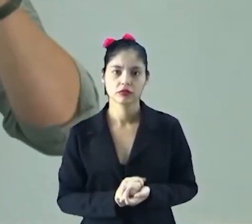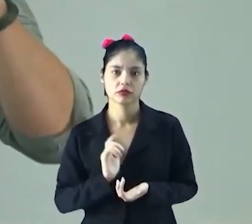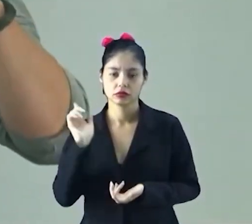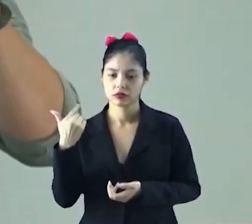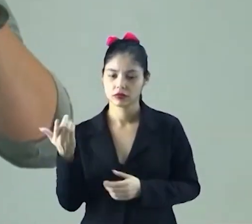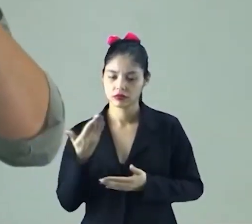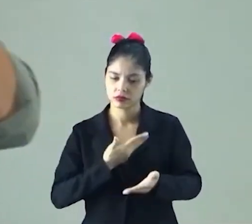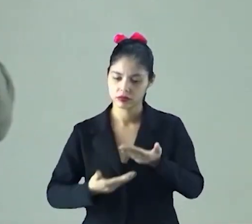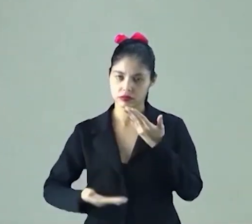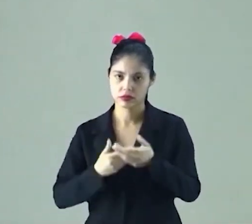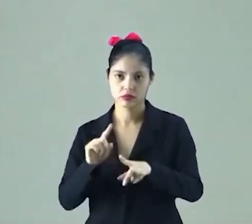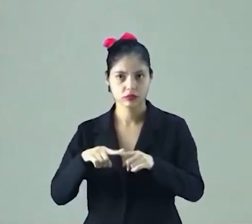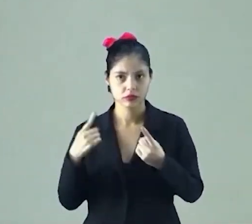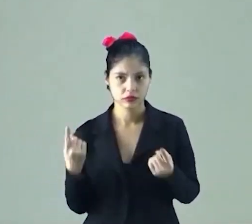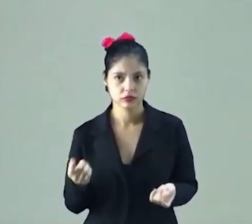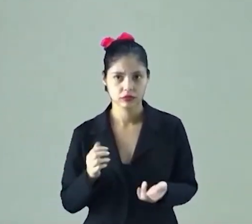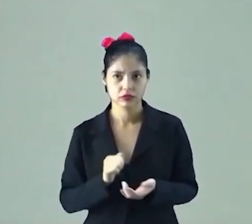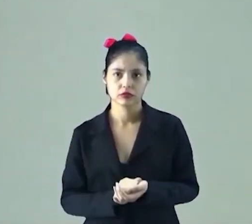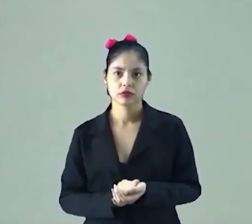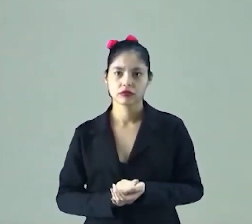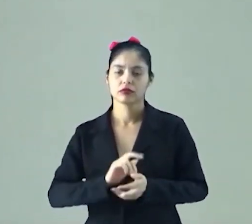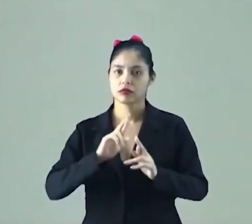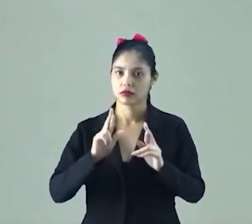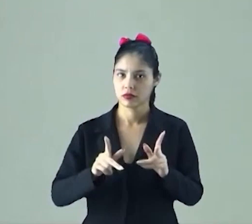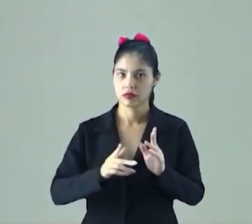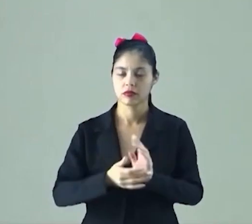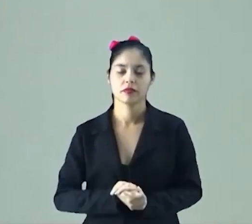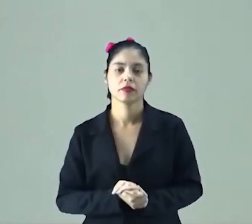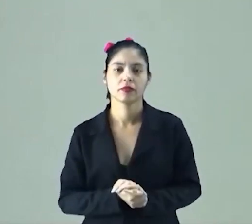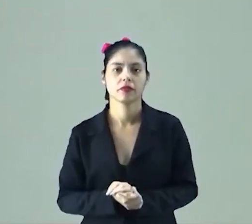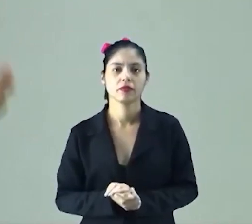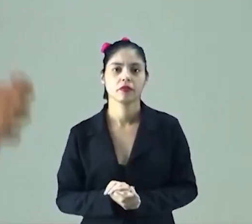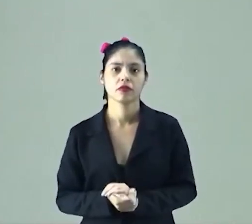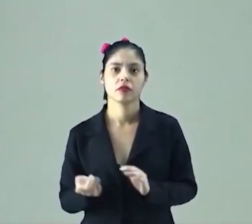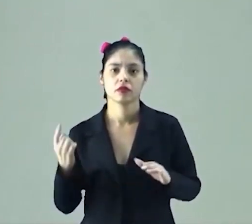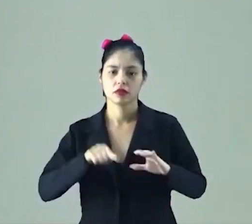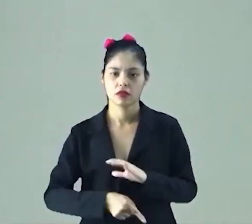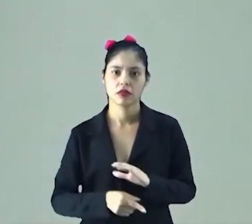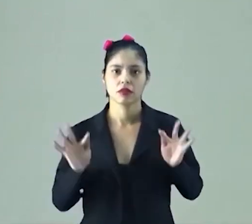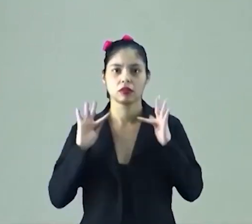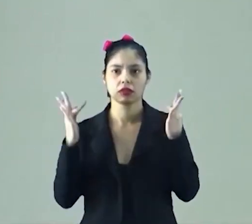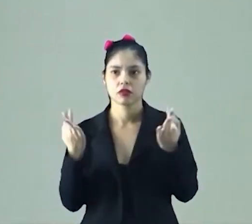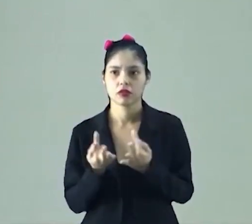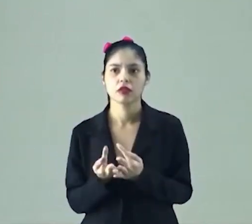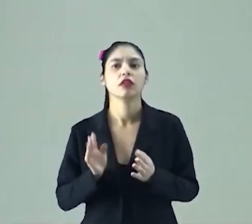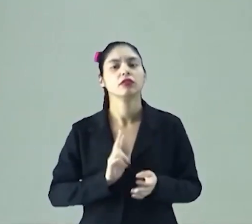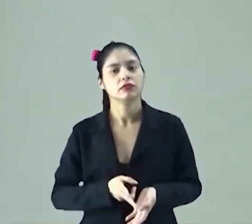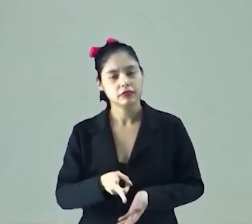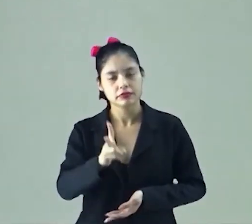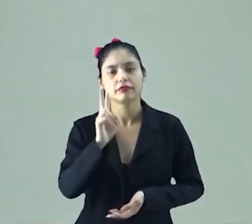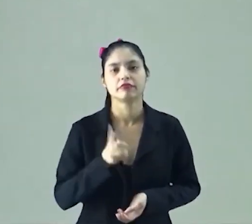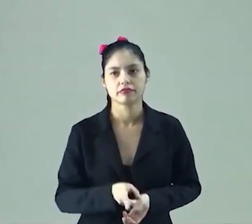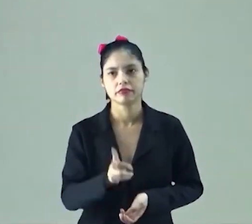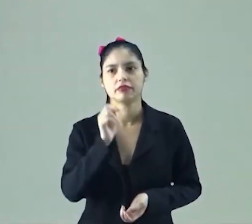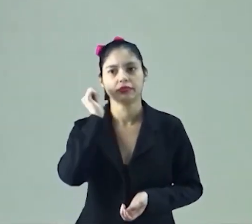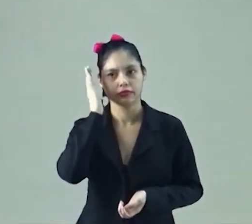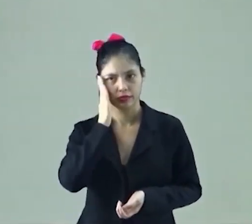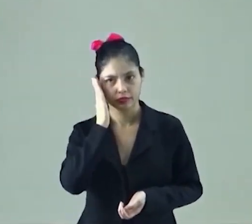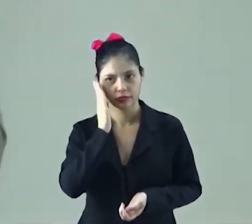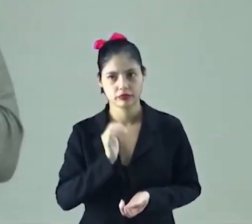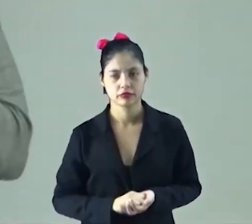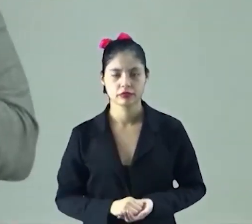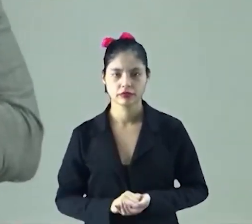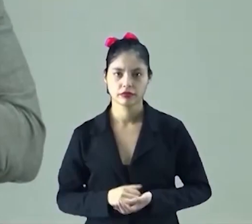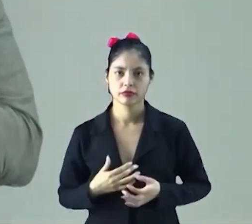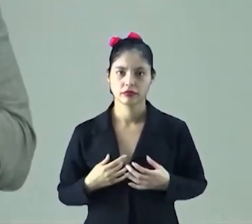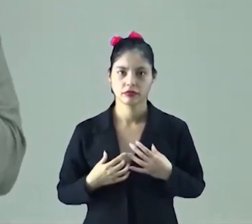compartilham outras coisas, mas são ligeiramente também diferentes. Então eu vou colocar todos eles dentro da minha família. E assim por diante. Tudo bem?